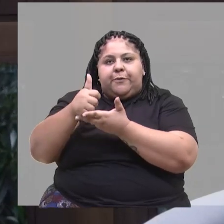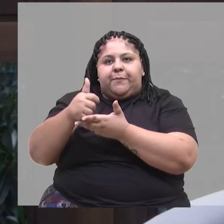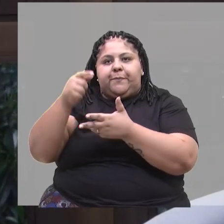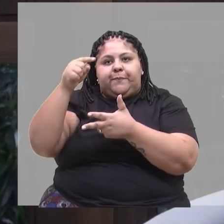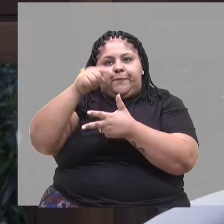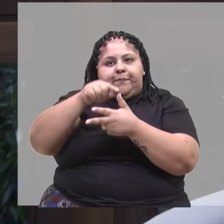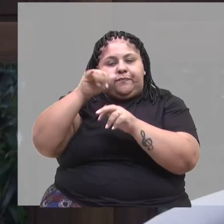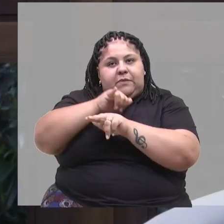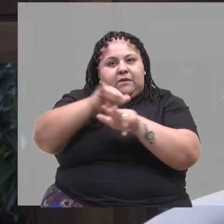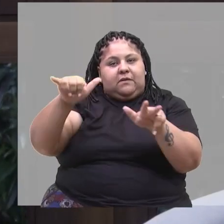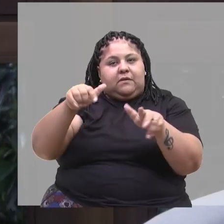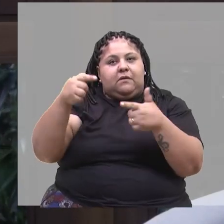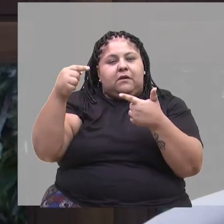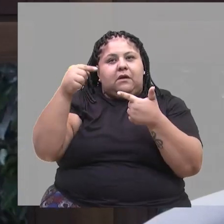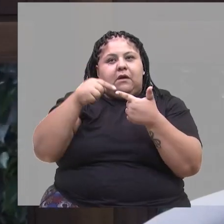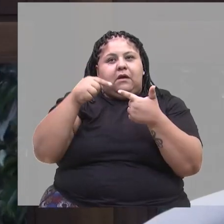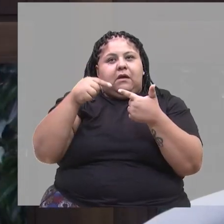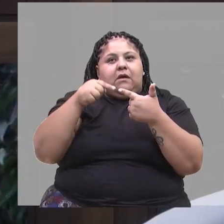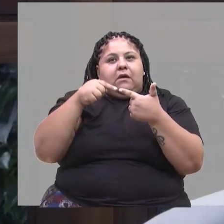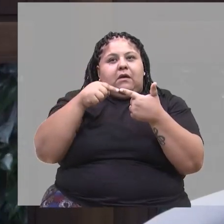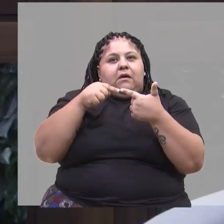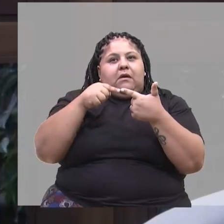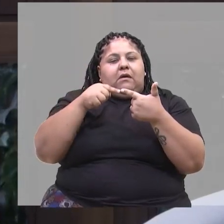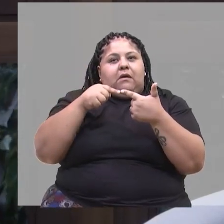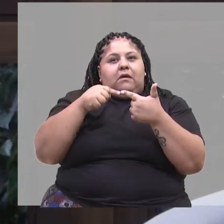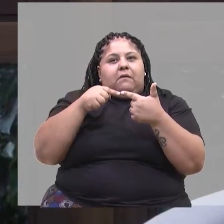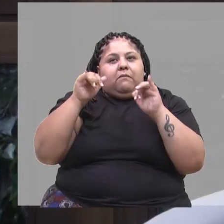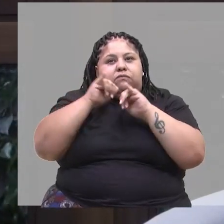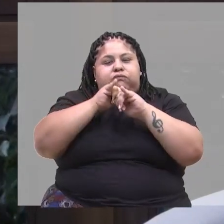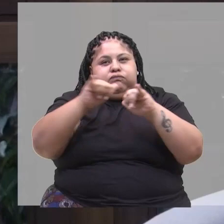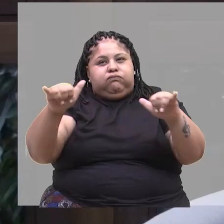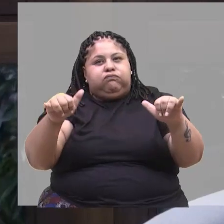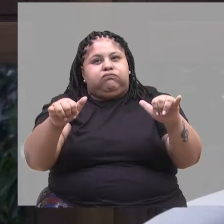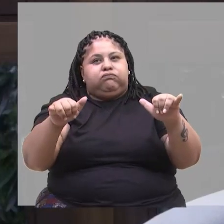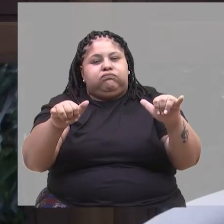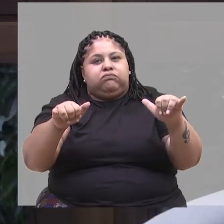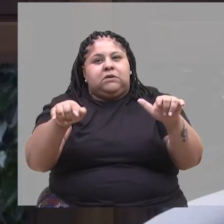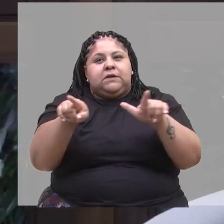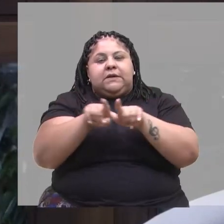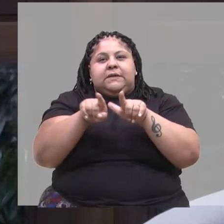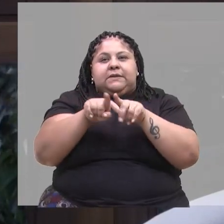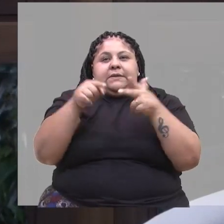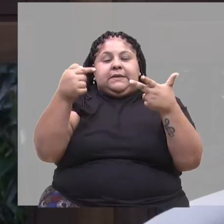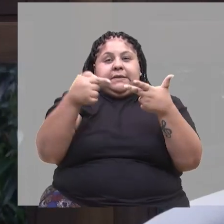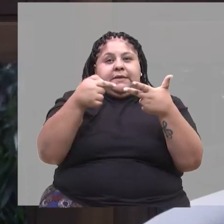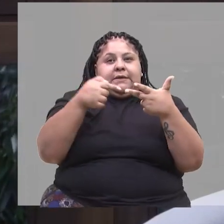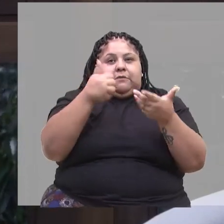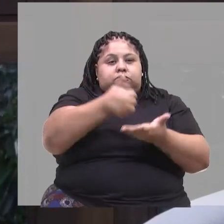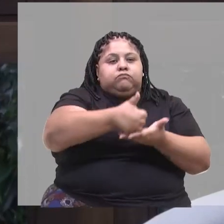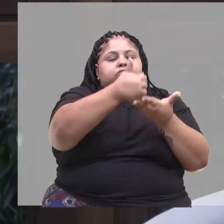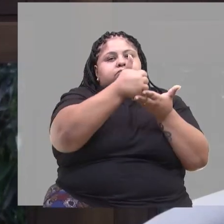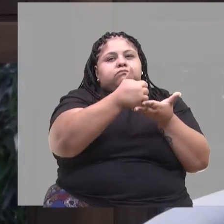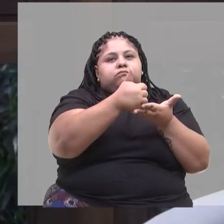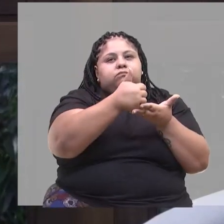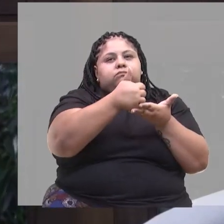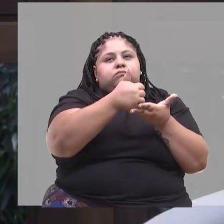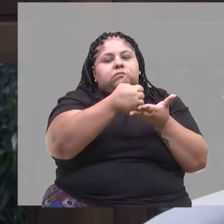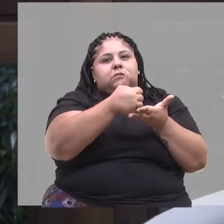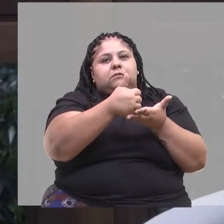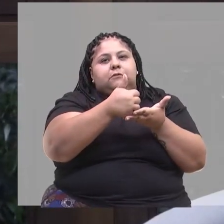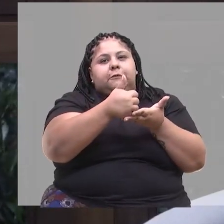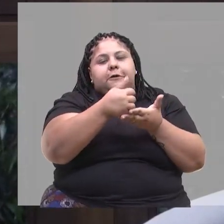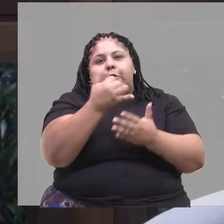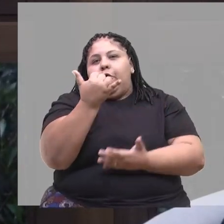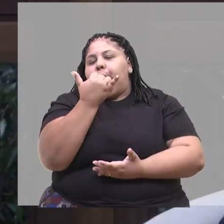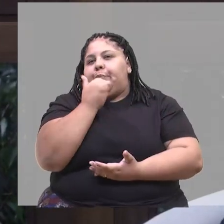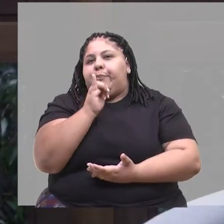informação, mediação e rede de apoio são coisas que não podem faltar mais hoje em dia. E quando eu digo a rede de apoio, a minha